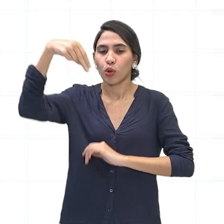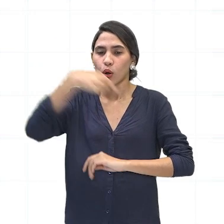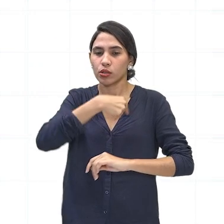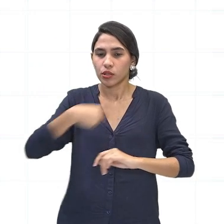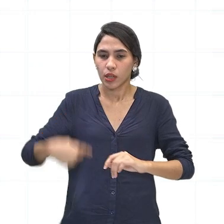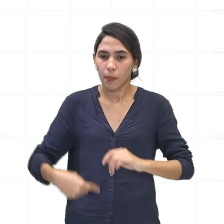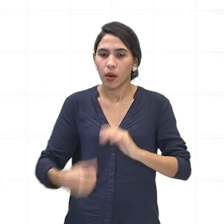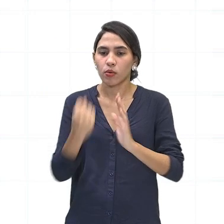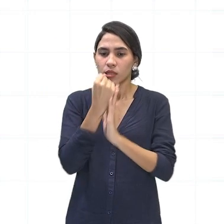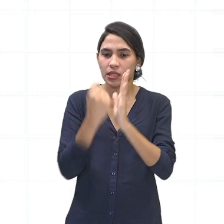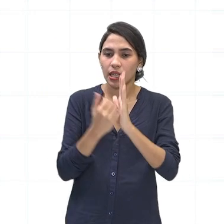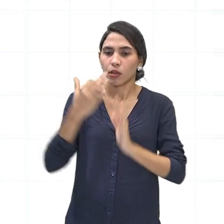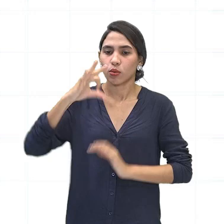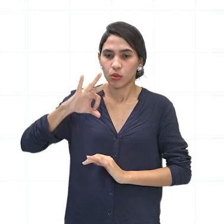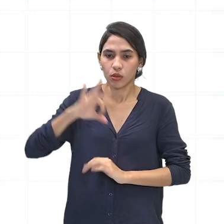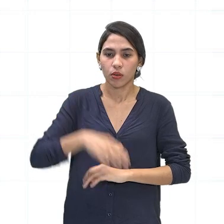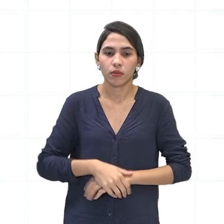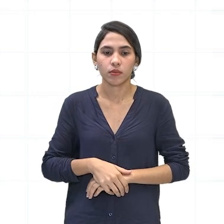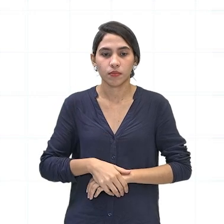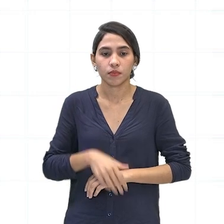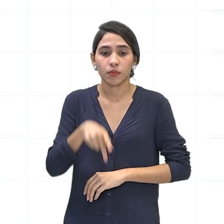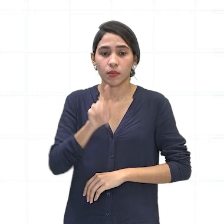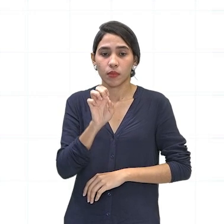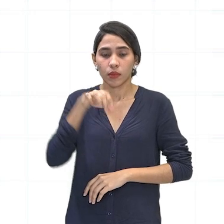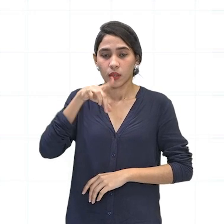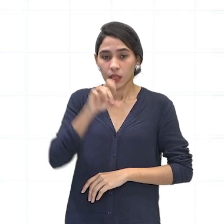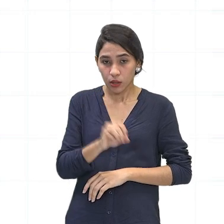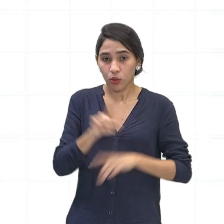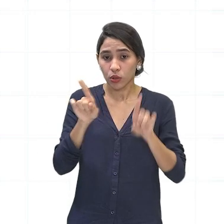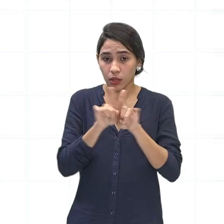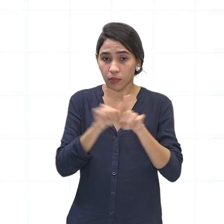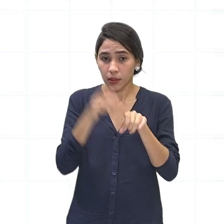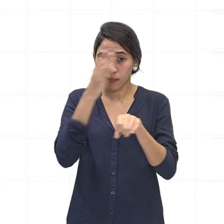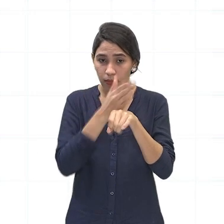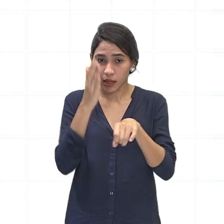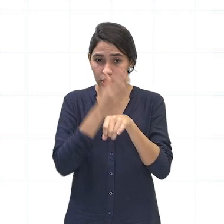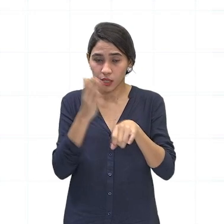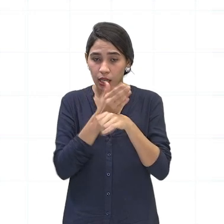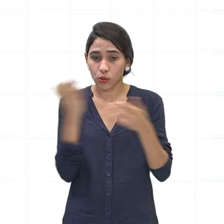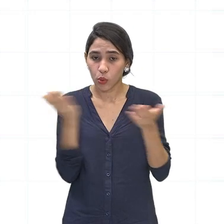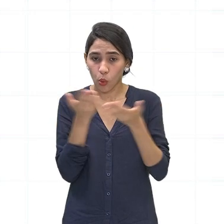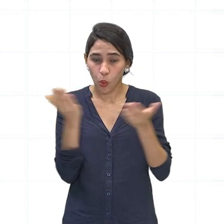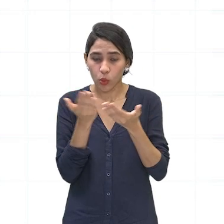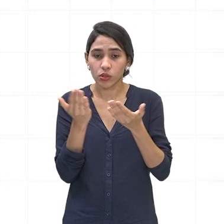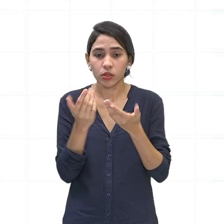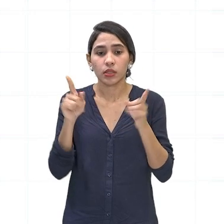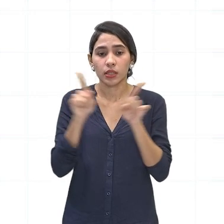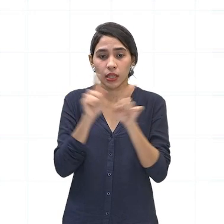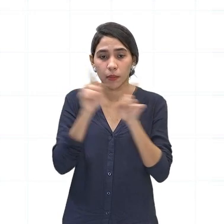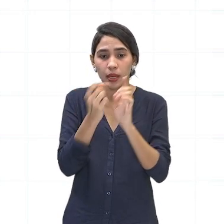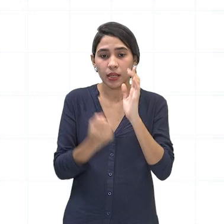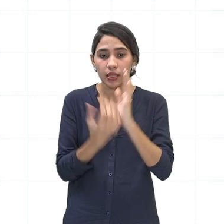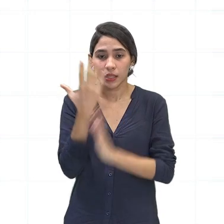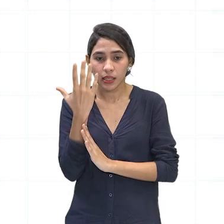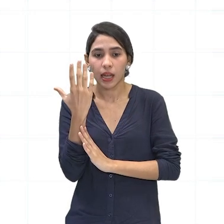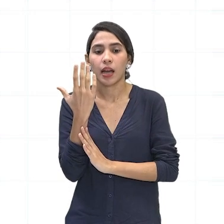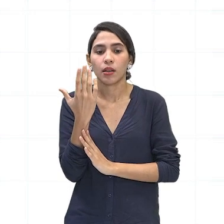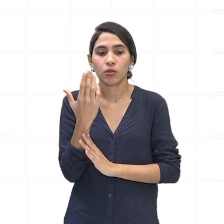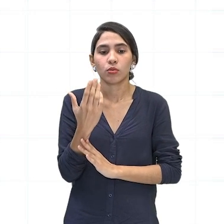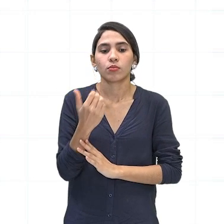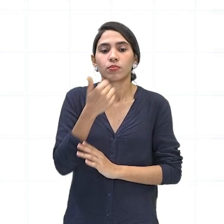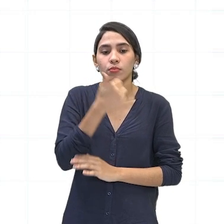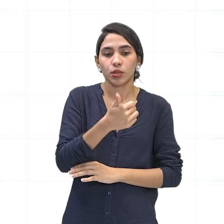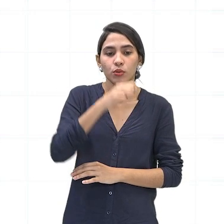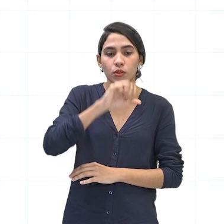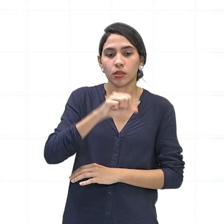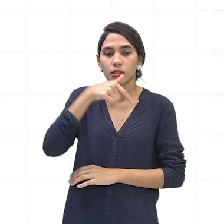século IX, tá? O Kendo, tal como é praticado nos dias de hoje, ele foi criado a partir do século